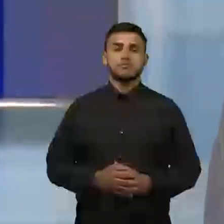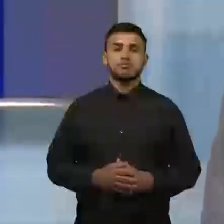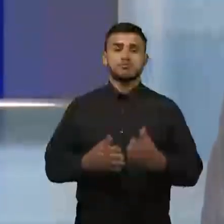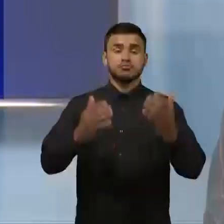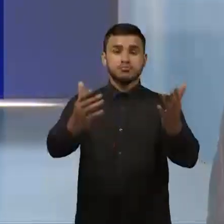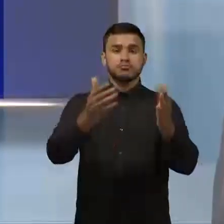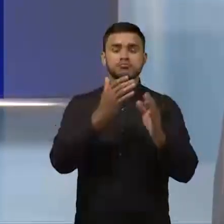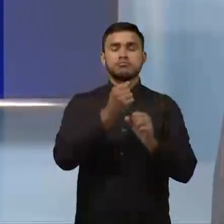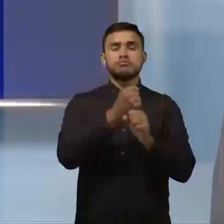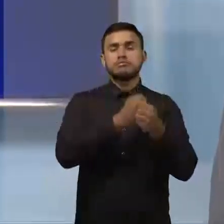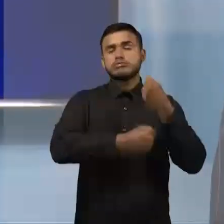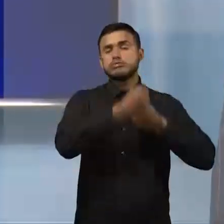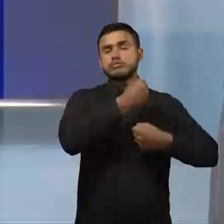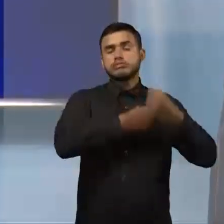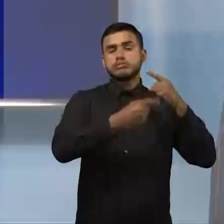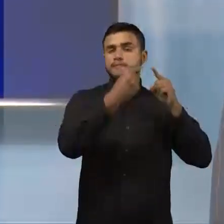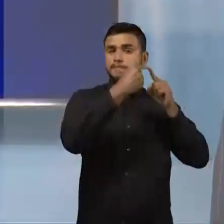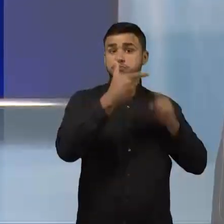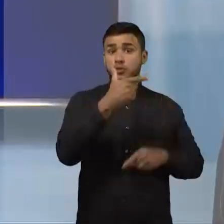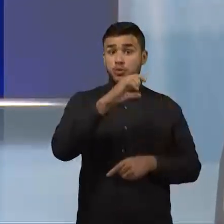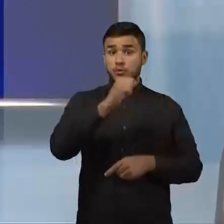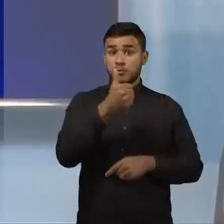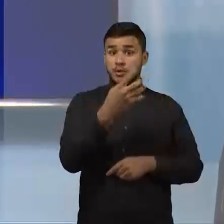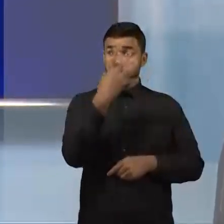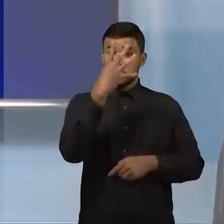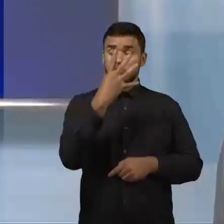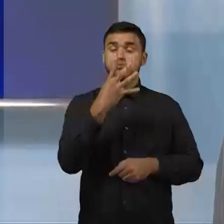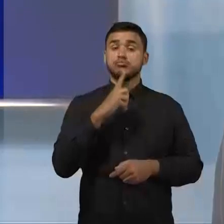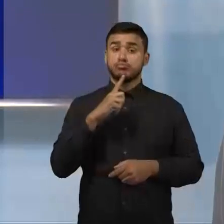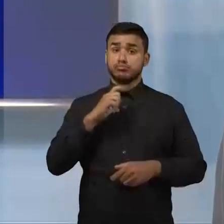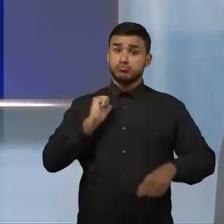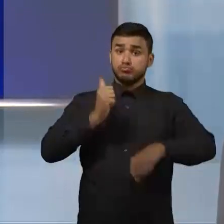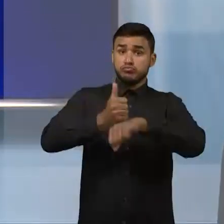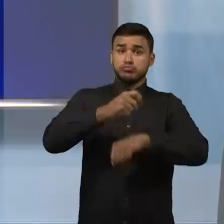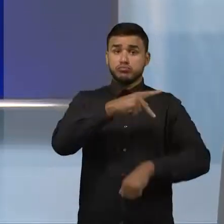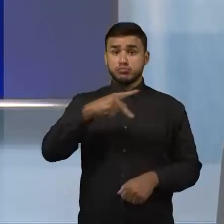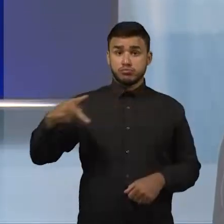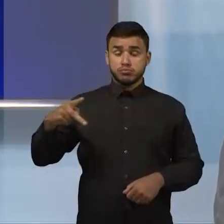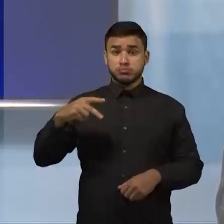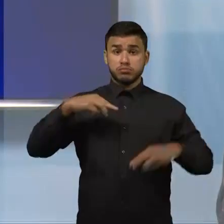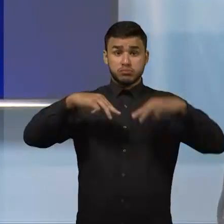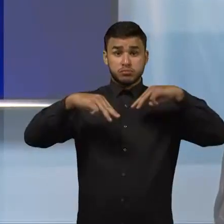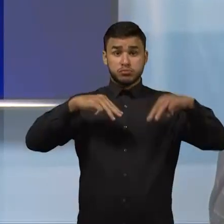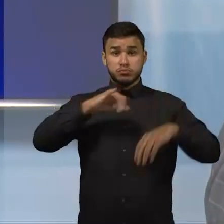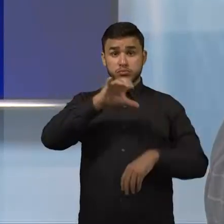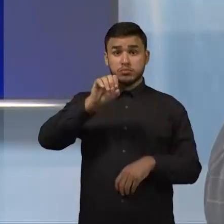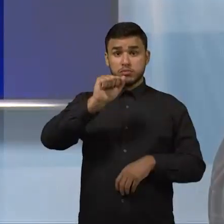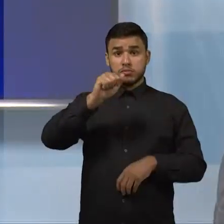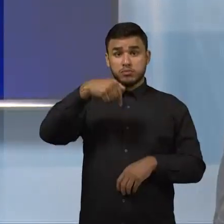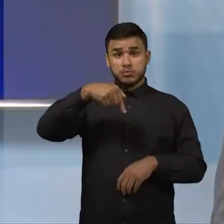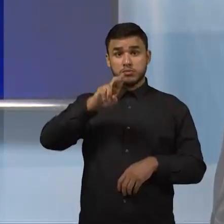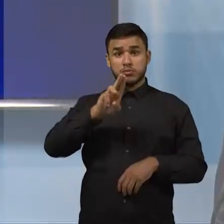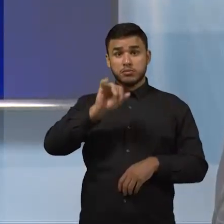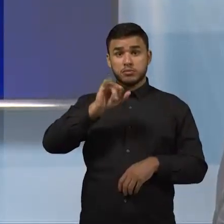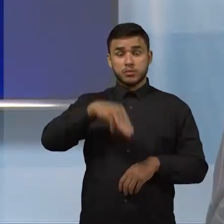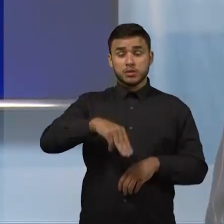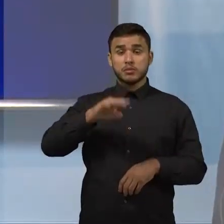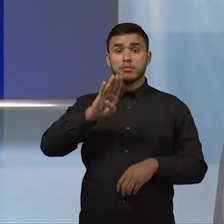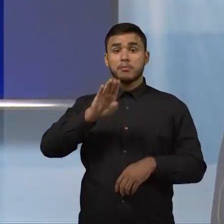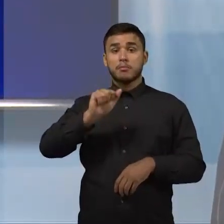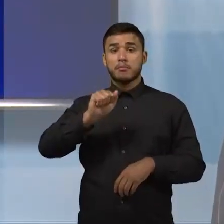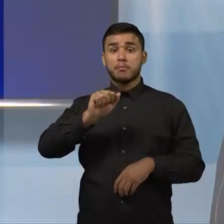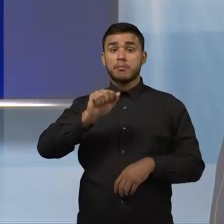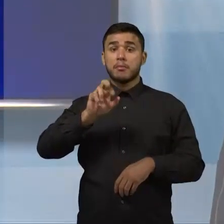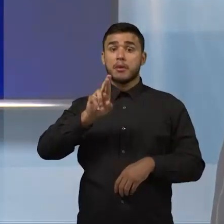A partir de 2014, quando presidia o Supremo Tribunal Federal, o ministro Joaquim Barbosa,